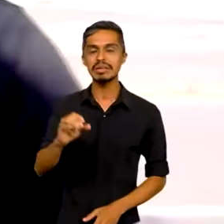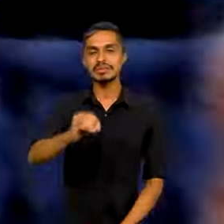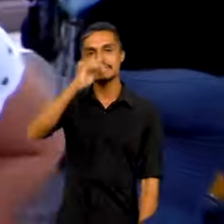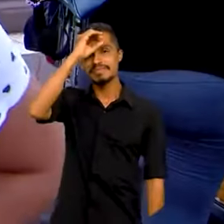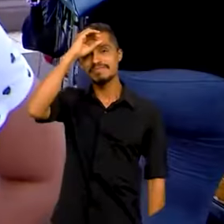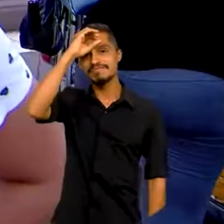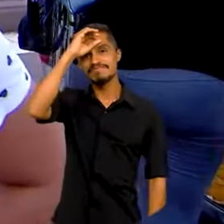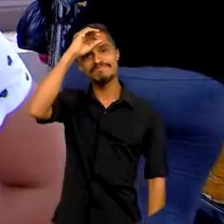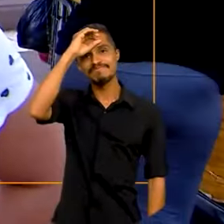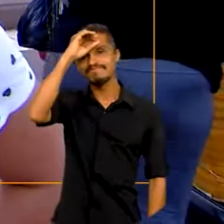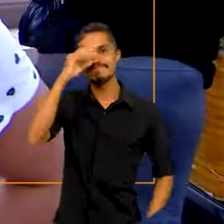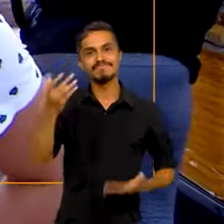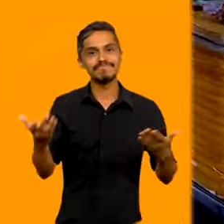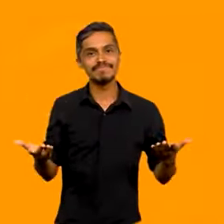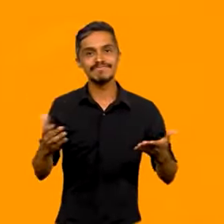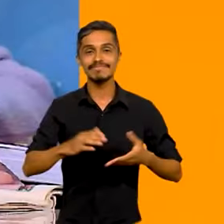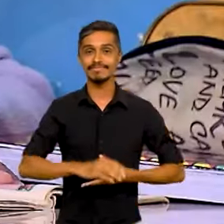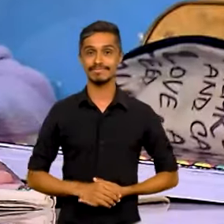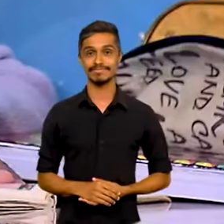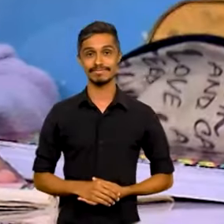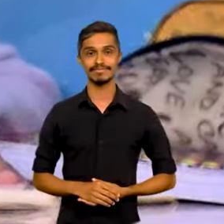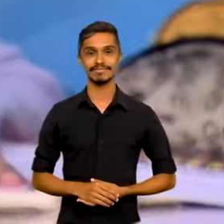Não sei. Não.